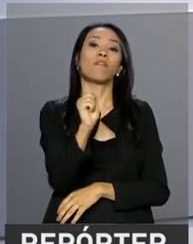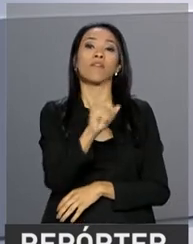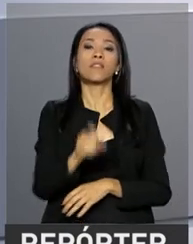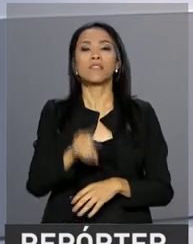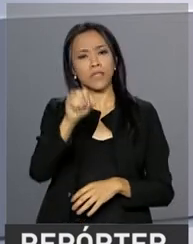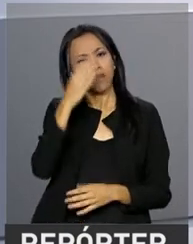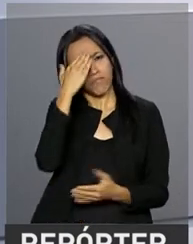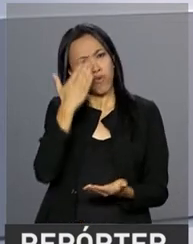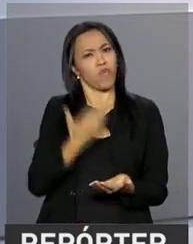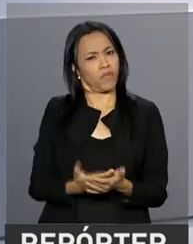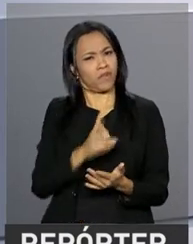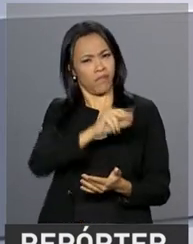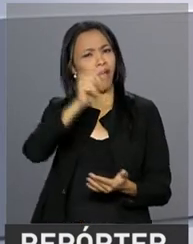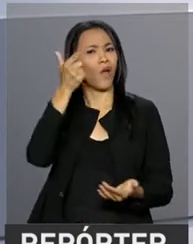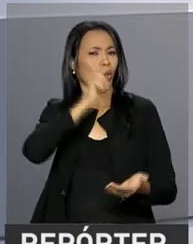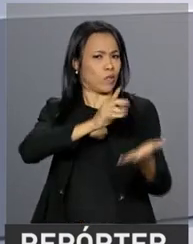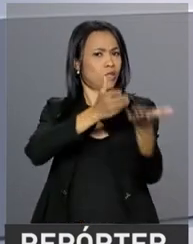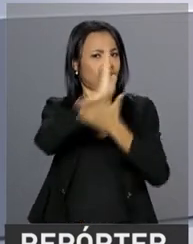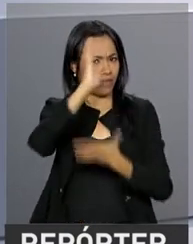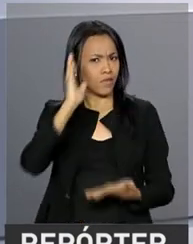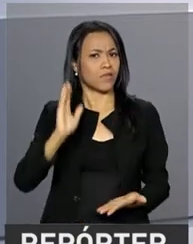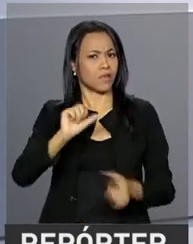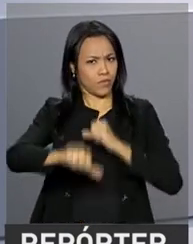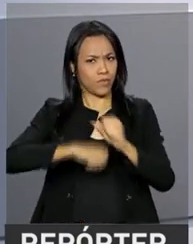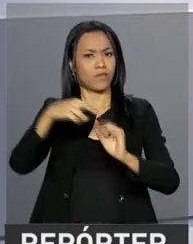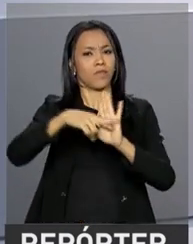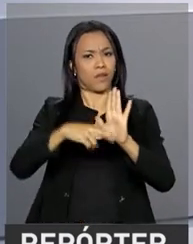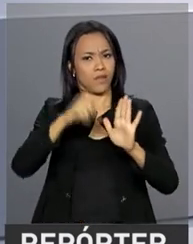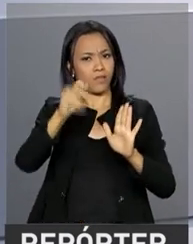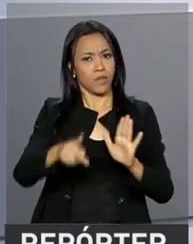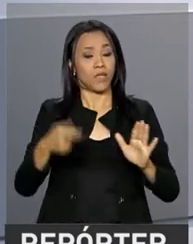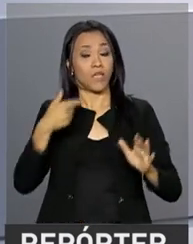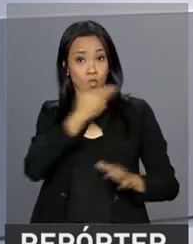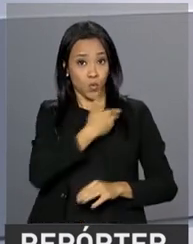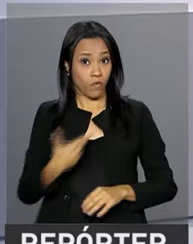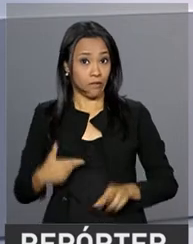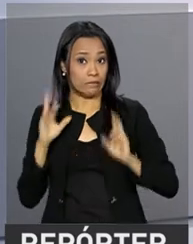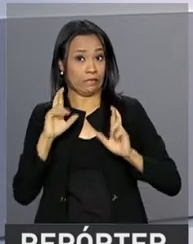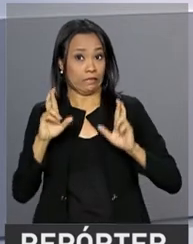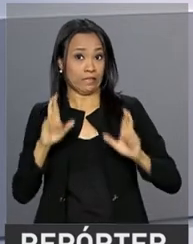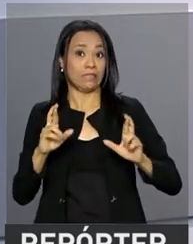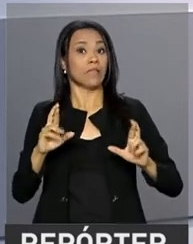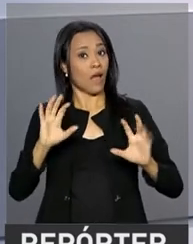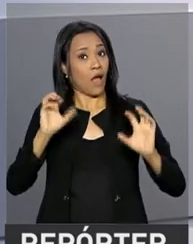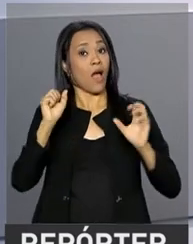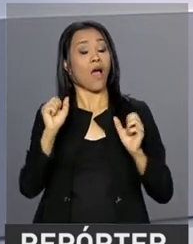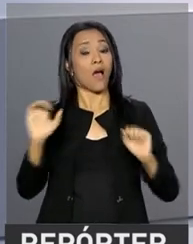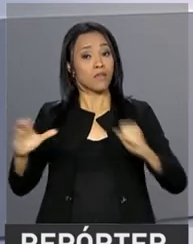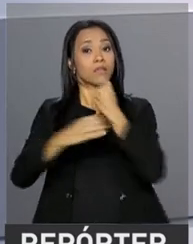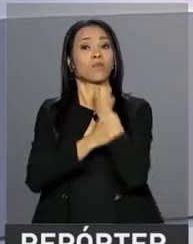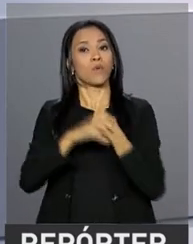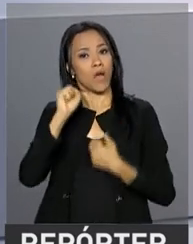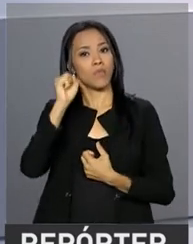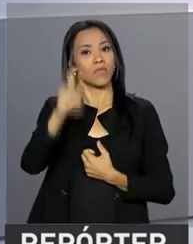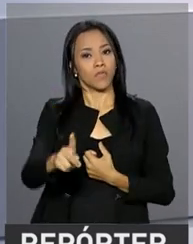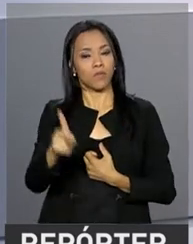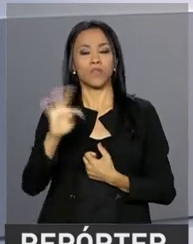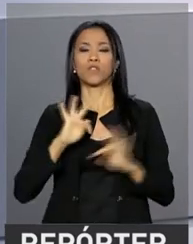da Previdência no Congresso Nacional e que a expectativa do governo é garantir a aposentadoria de todos os